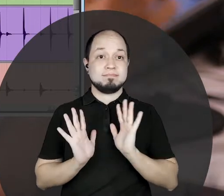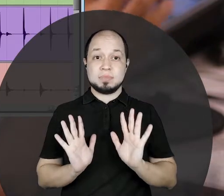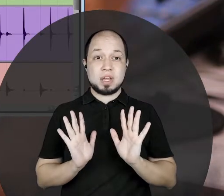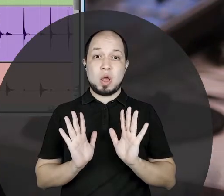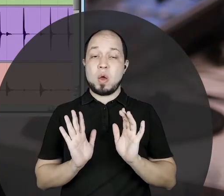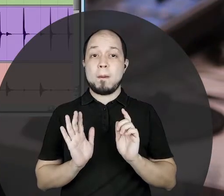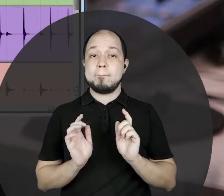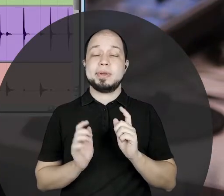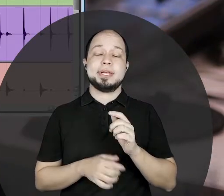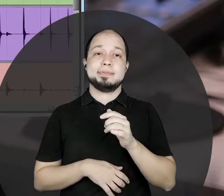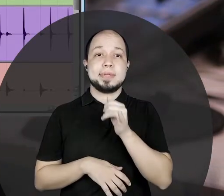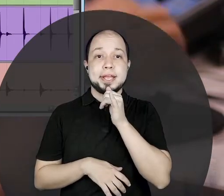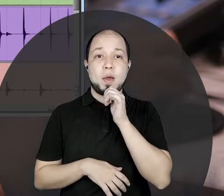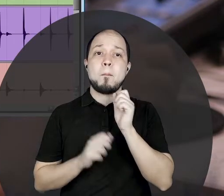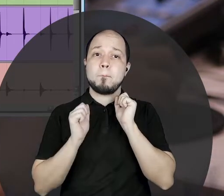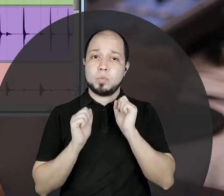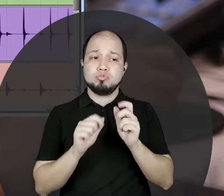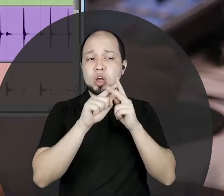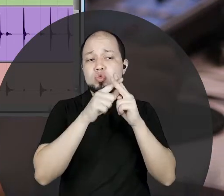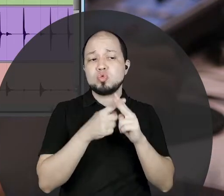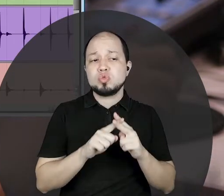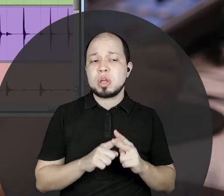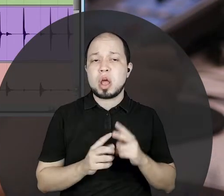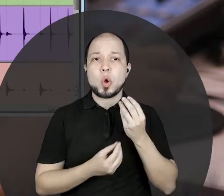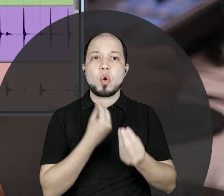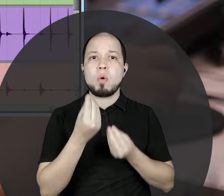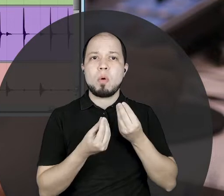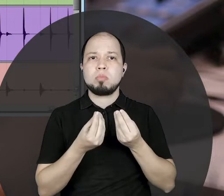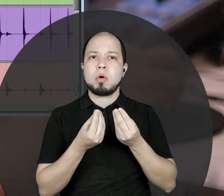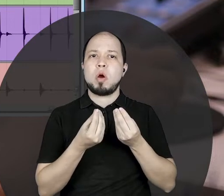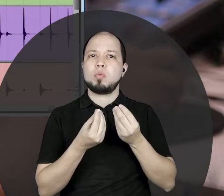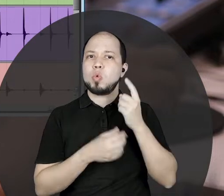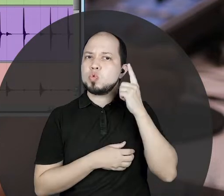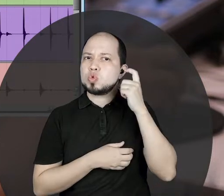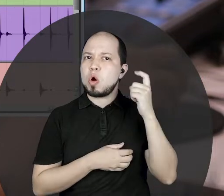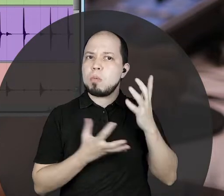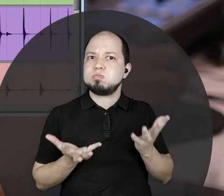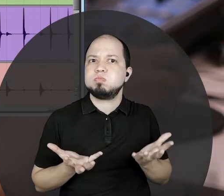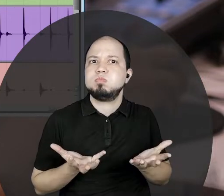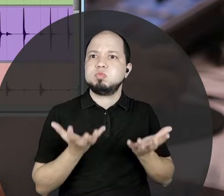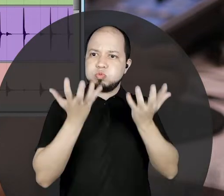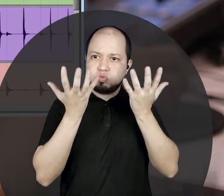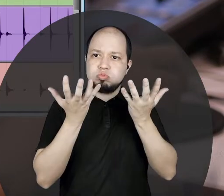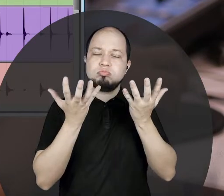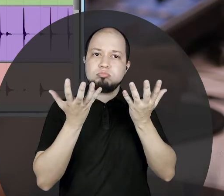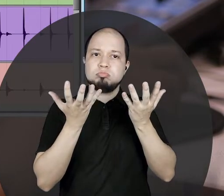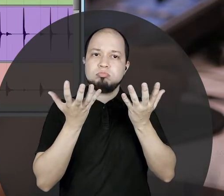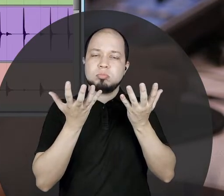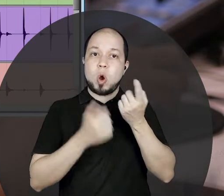Enfim, que podia ser que eu pudesse dar uma mexida ali, mas enfim, o que que a gente faz? A gente exagera aqui a frequência, acha